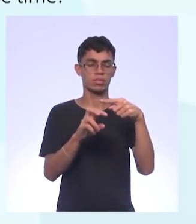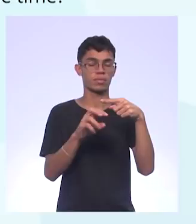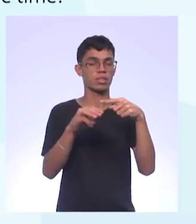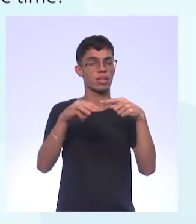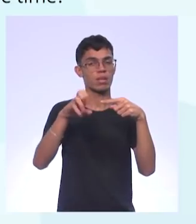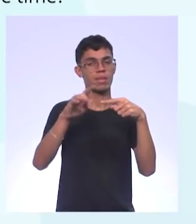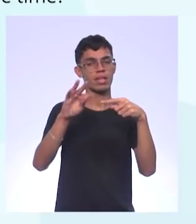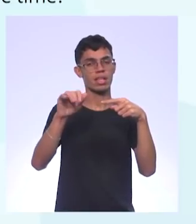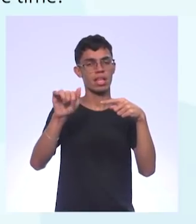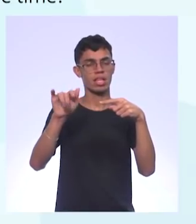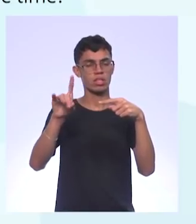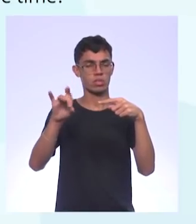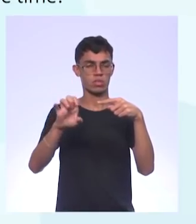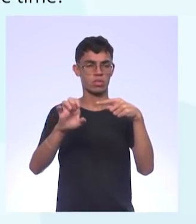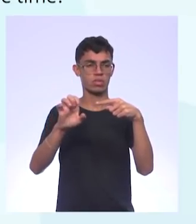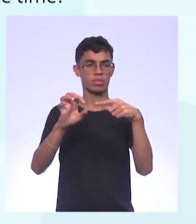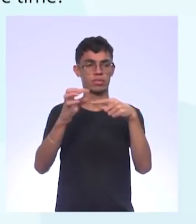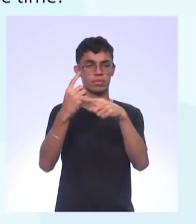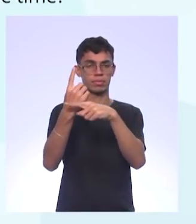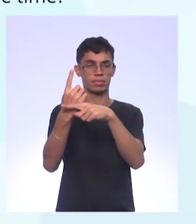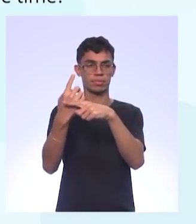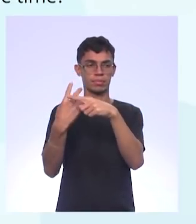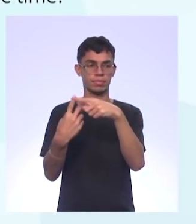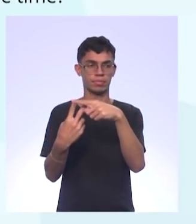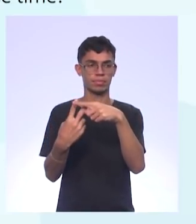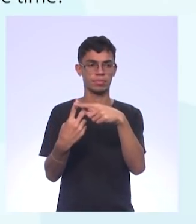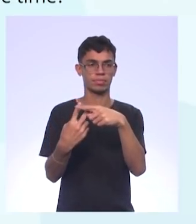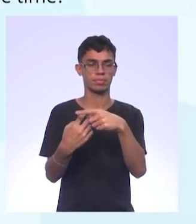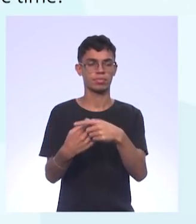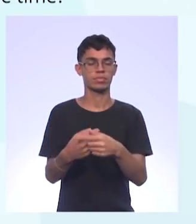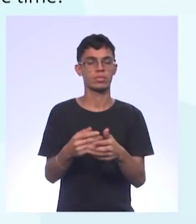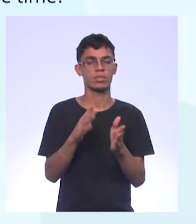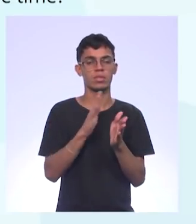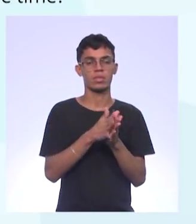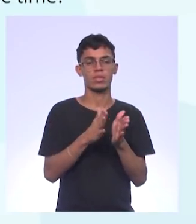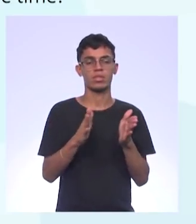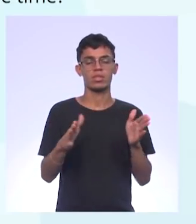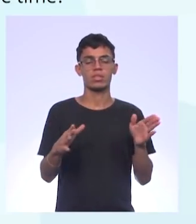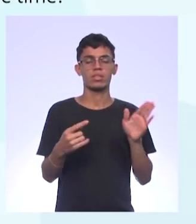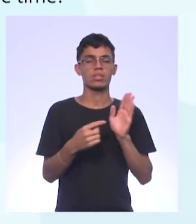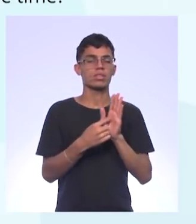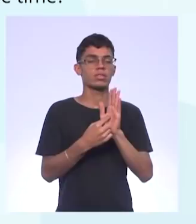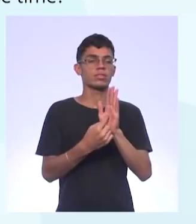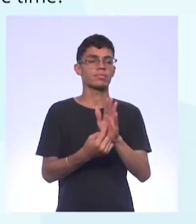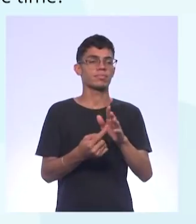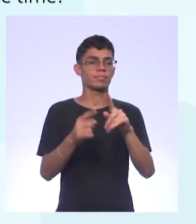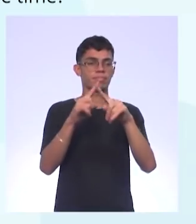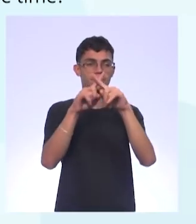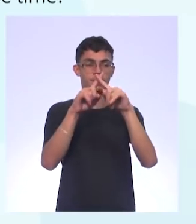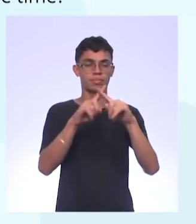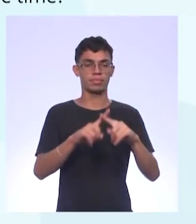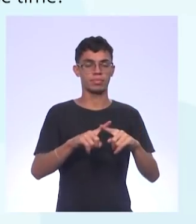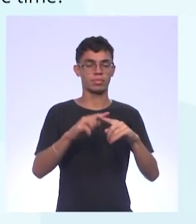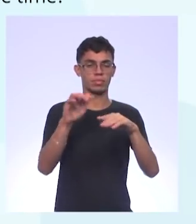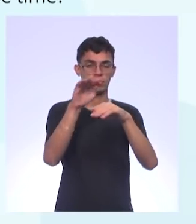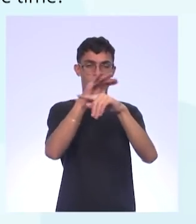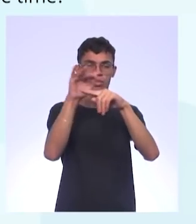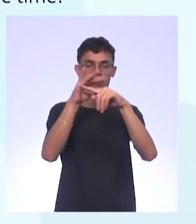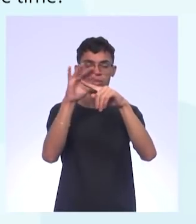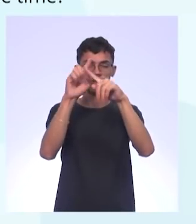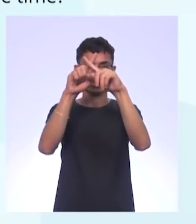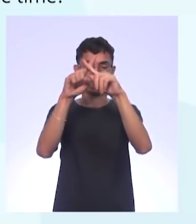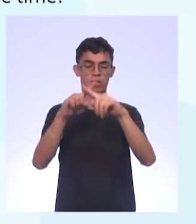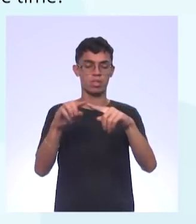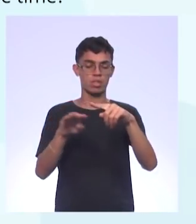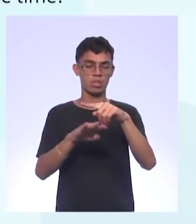aqui né mas hoje a gente quer discutir como que a gente faz divisão então vamos fazer esse passo a passo e aí multiplico de cima pelo de cima ou de baixo pelo de